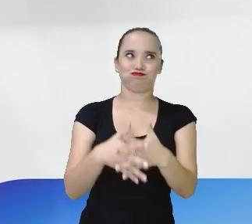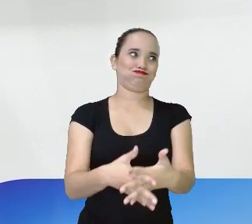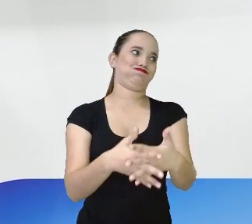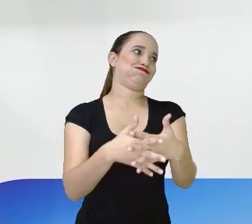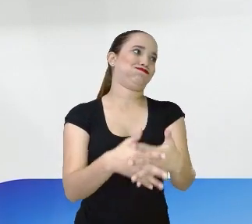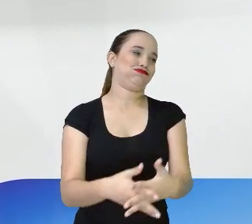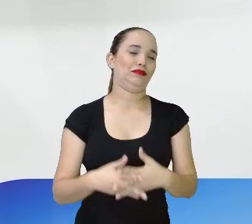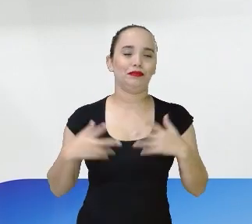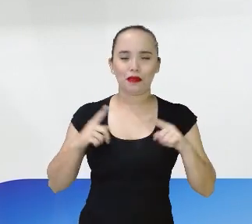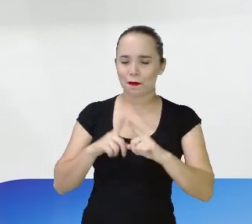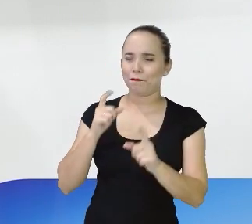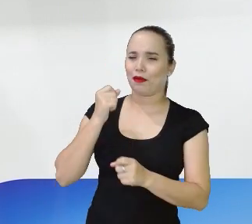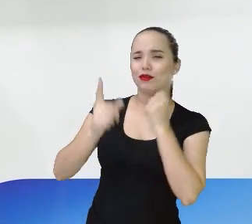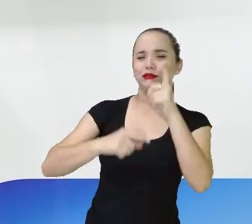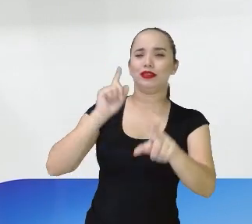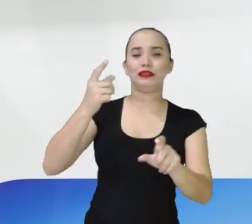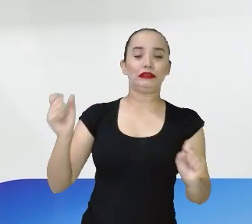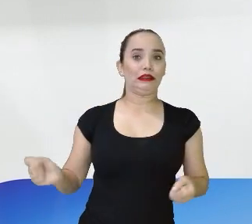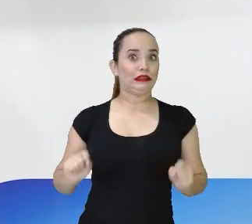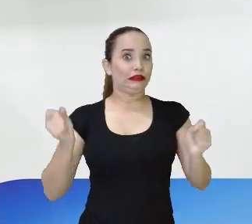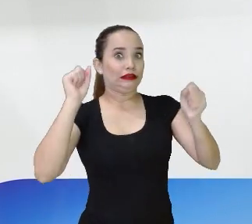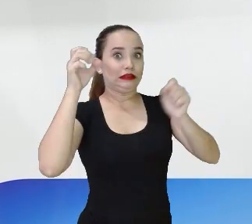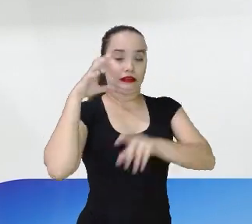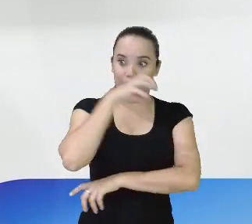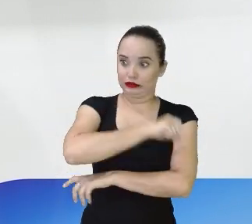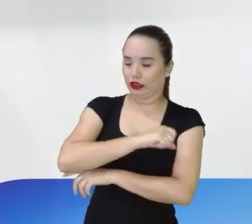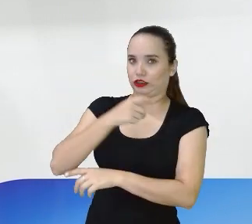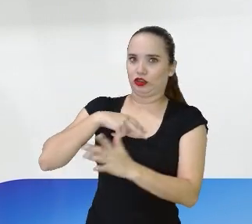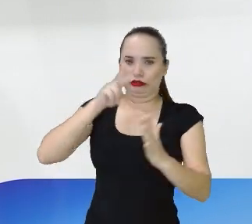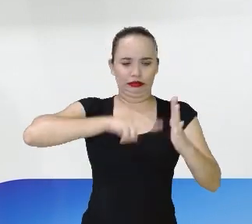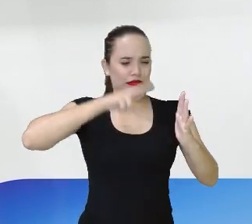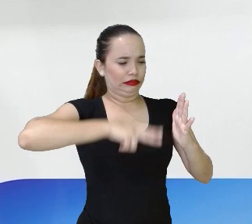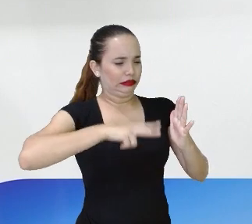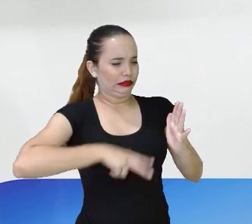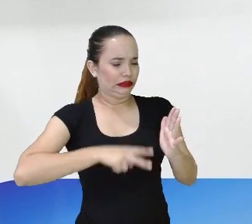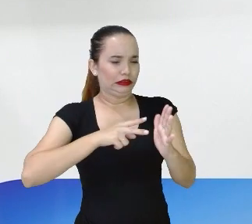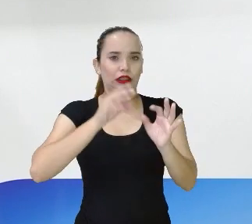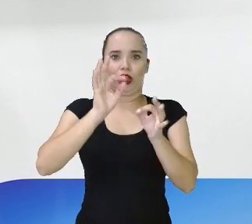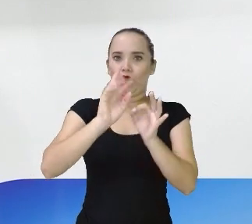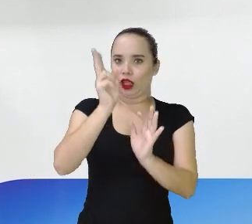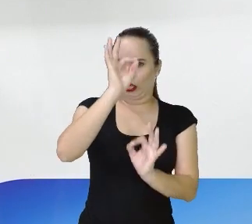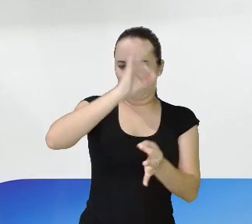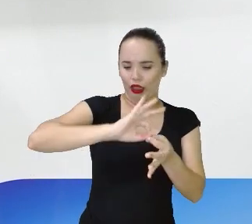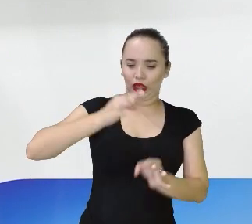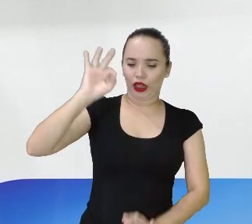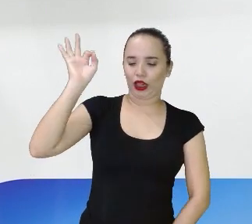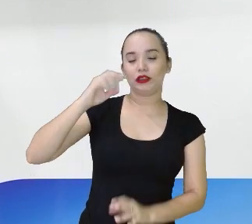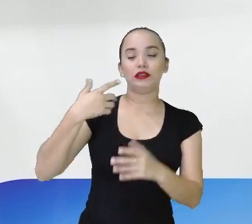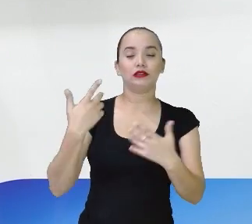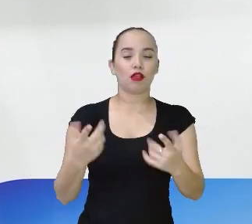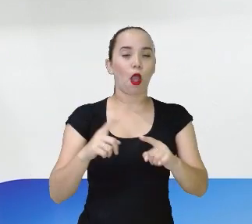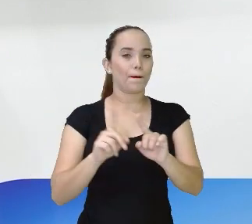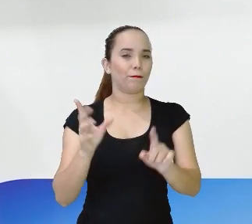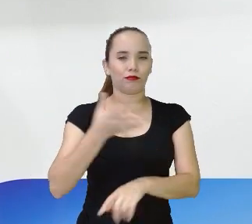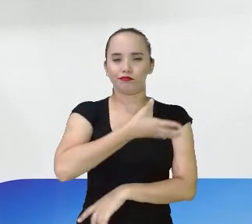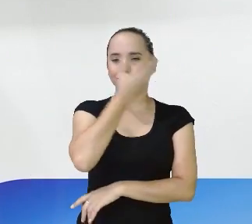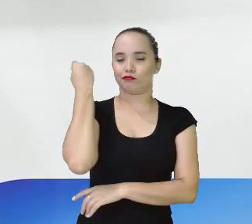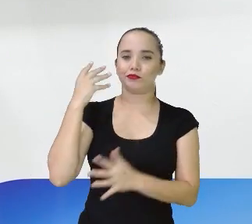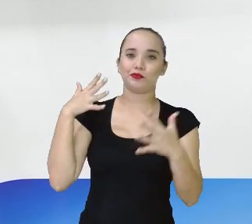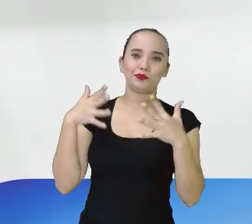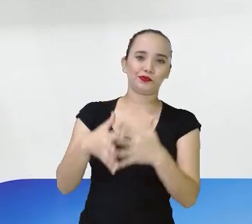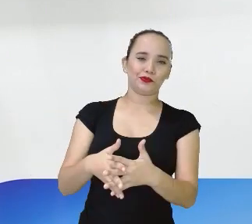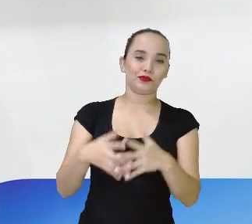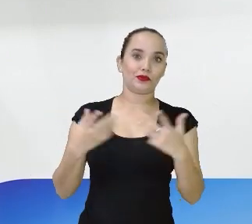Mas às vezes, gente, é a pressa, assim, a gente lê muita coisa, muito nome, aí, né, passa batido. Mas eu também quero saber o que é